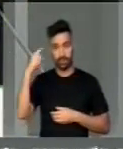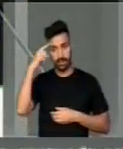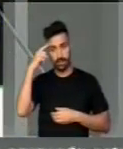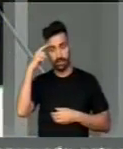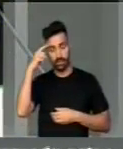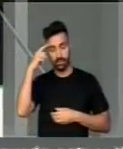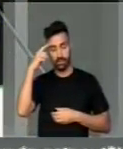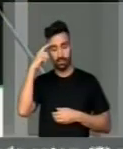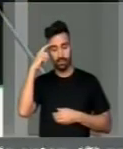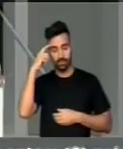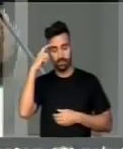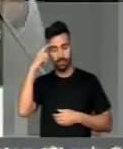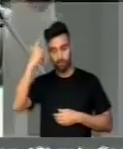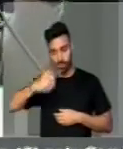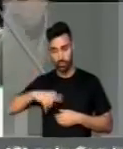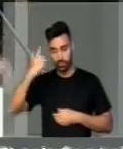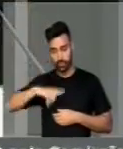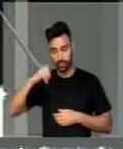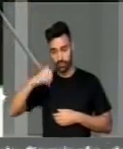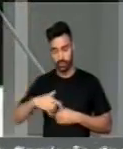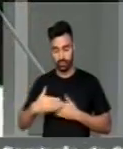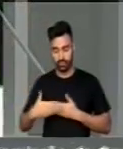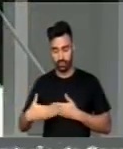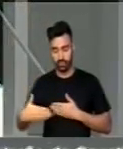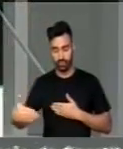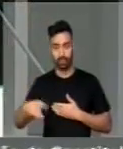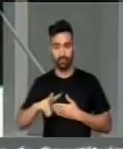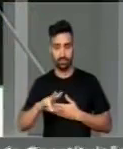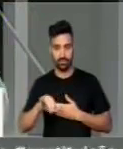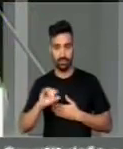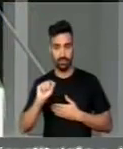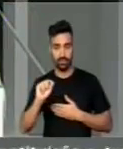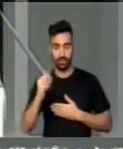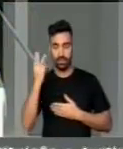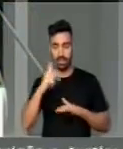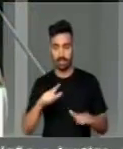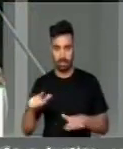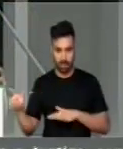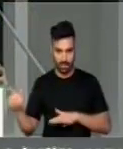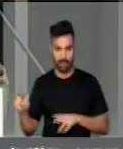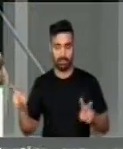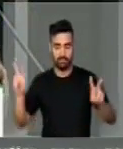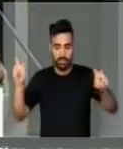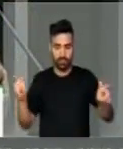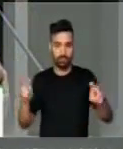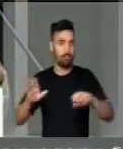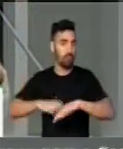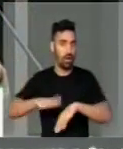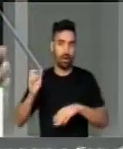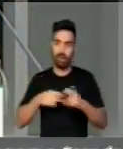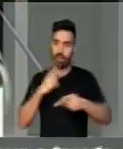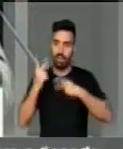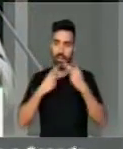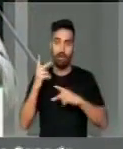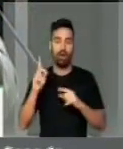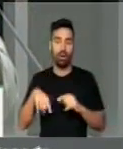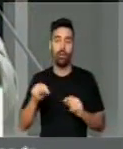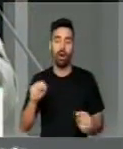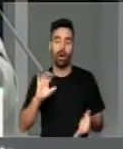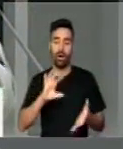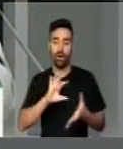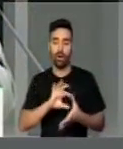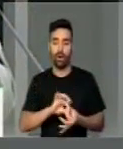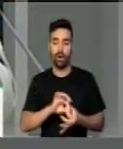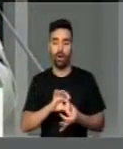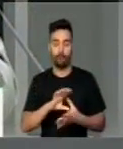maneira massiva nas próximas 3 semanas, evidentemente